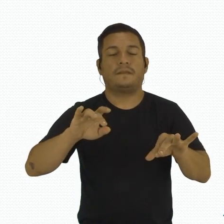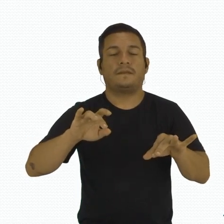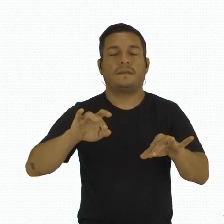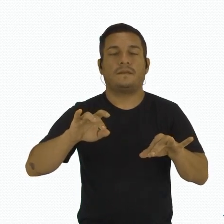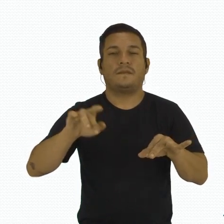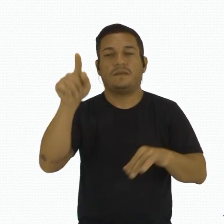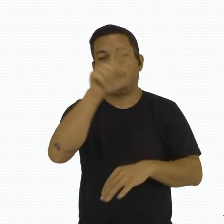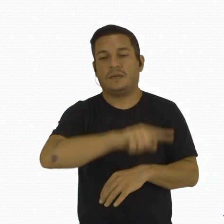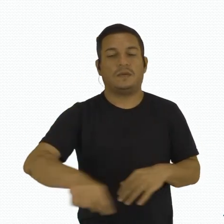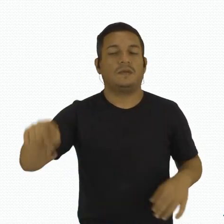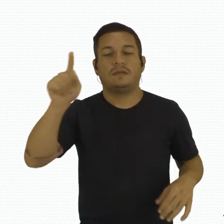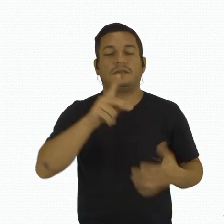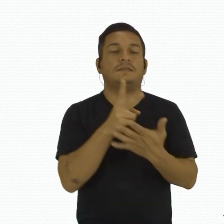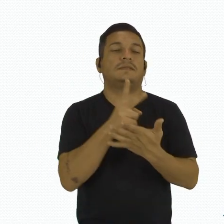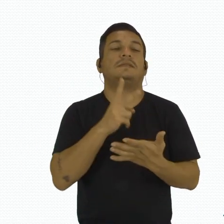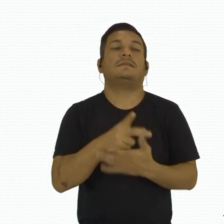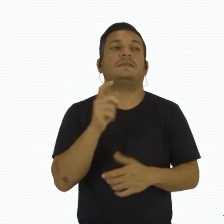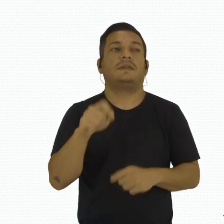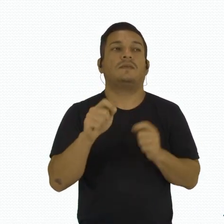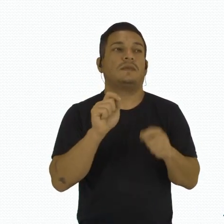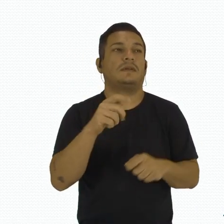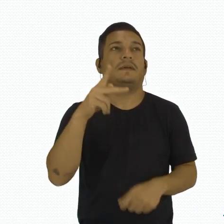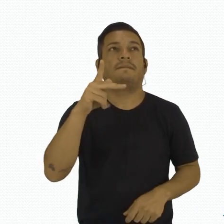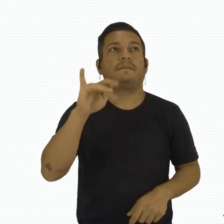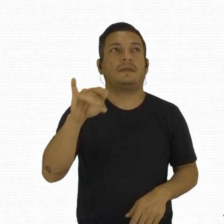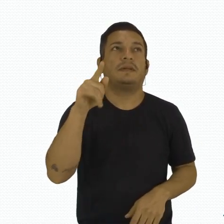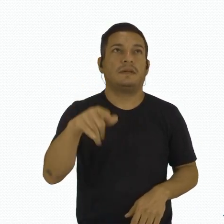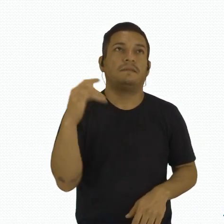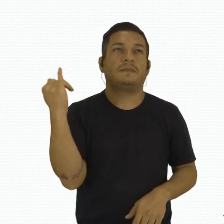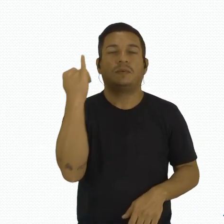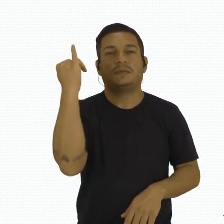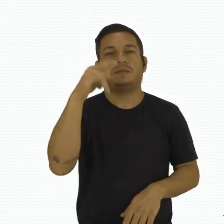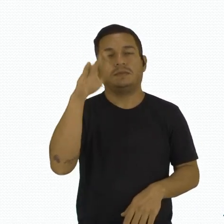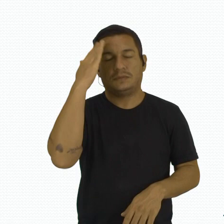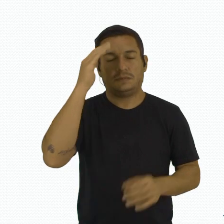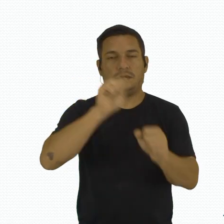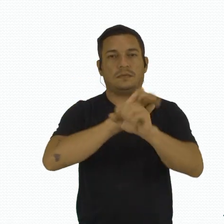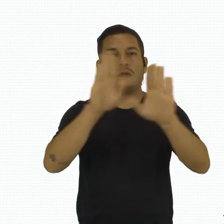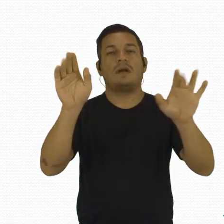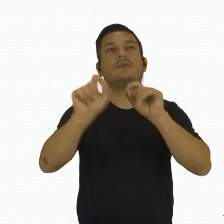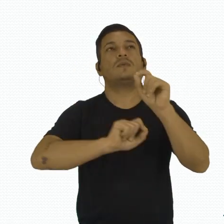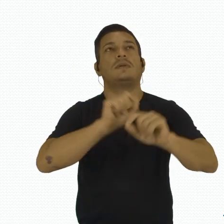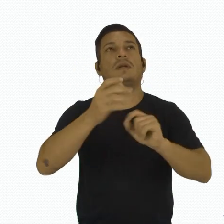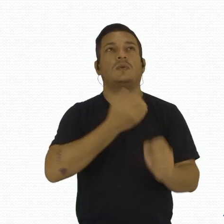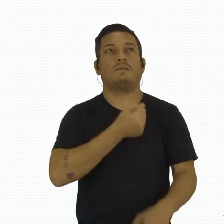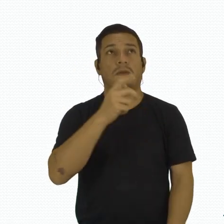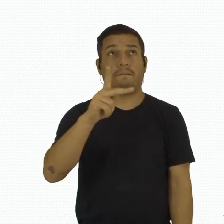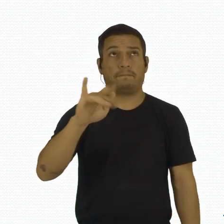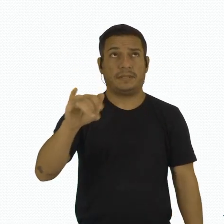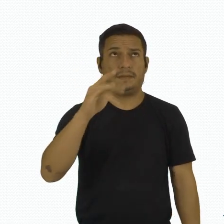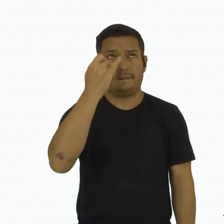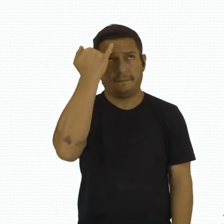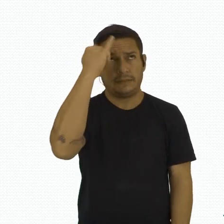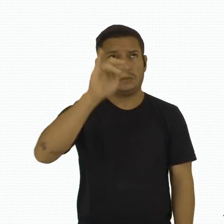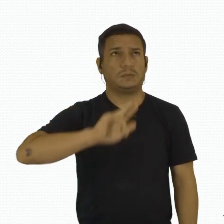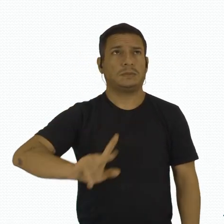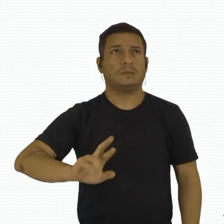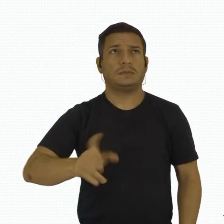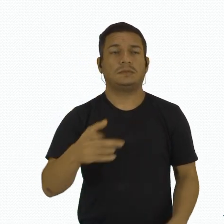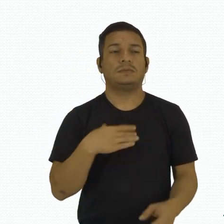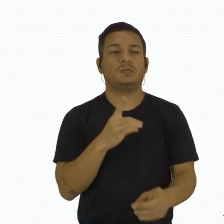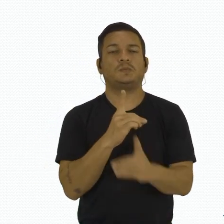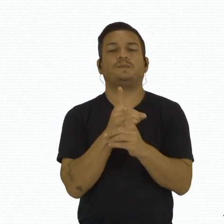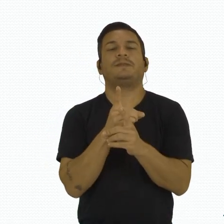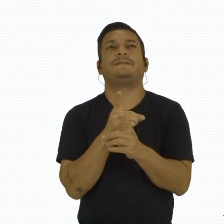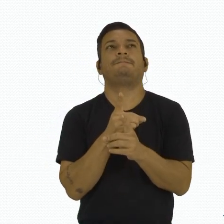num círculo, sempre dá π. E aqui é importante que você entenda o seguinte, o número π ele não é uma invenção, ele é uma descoberta.